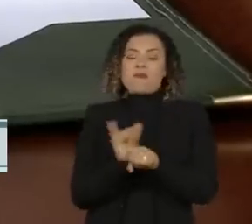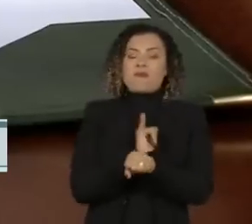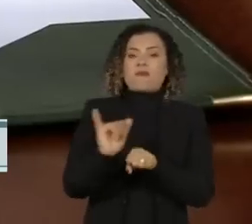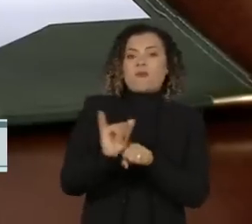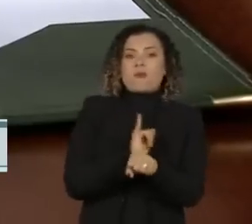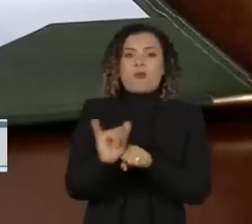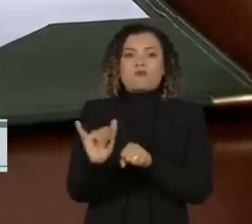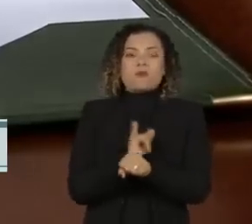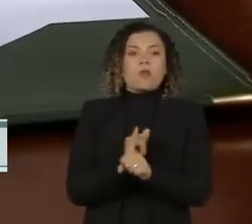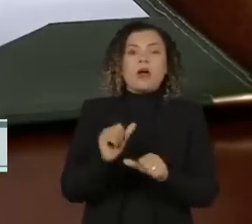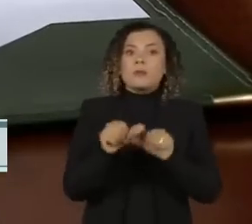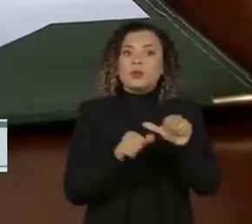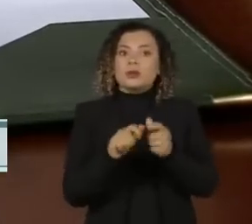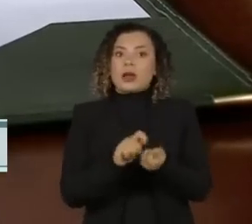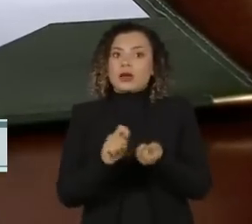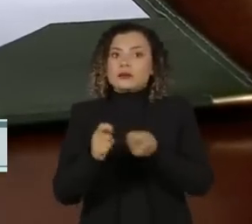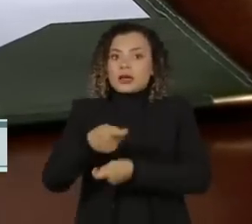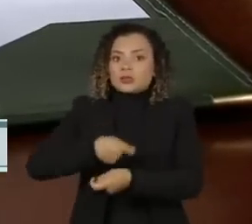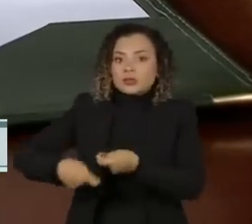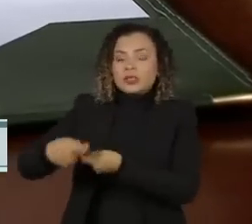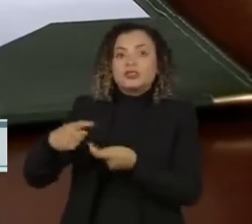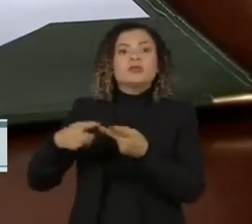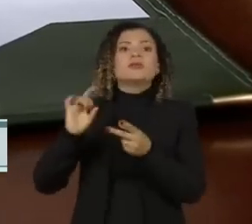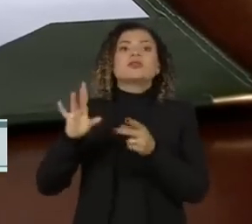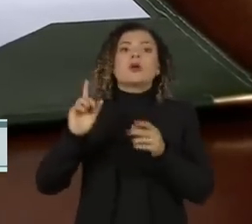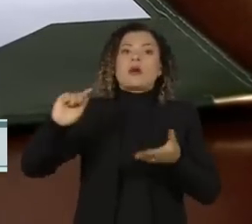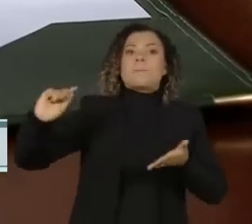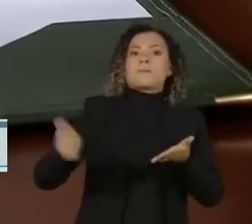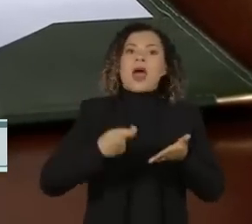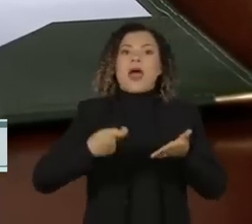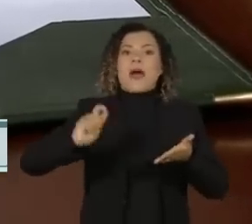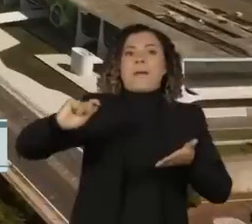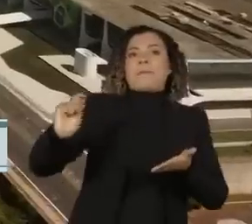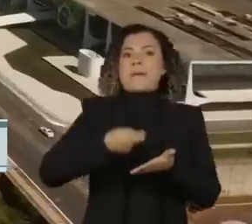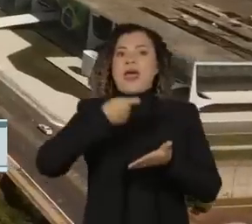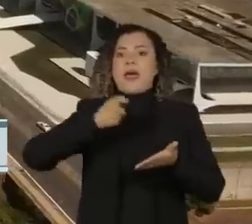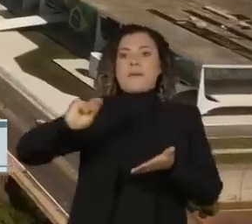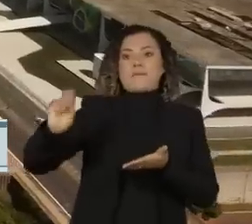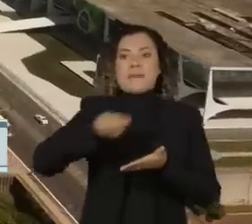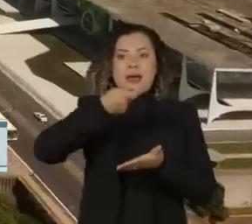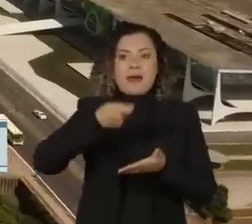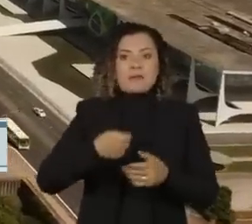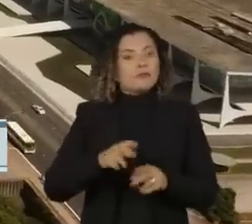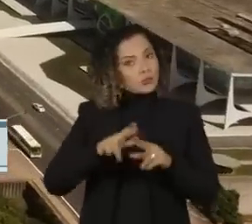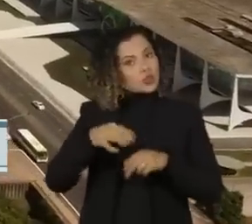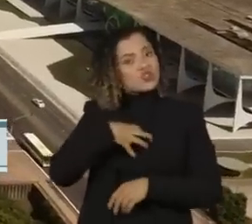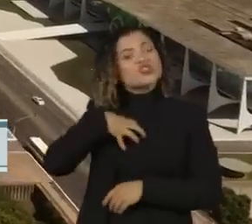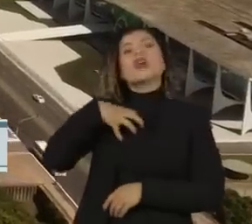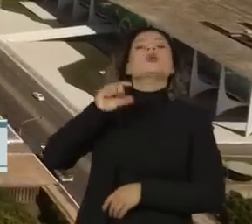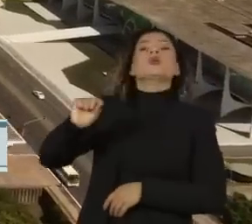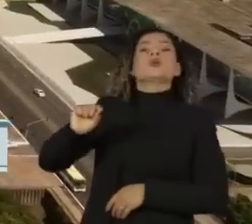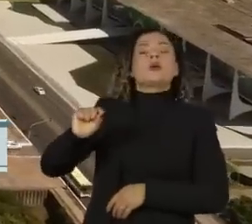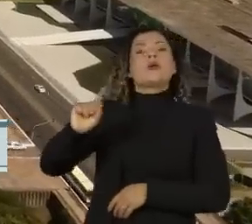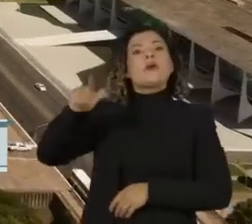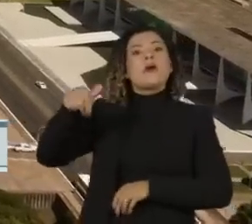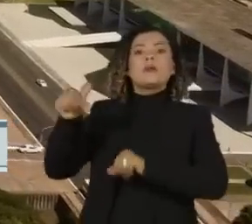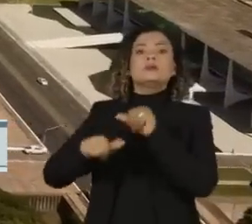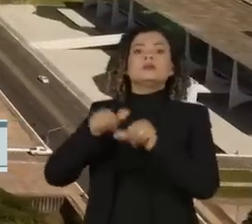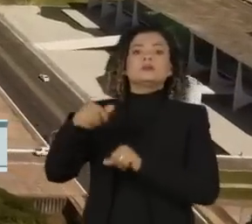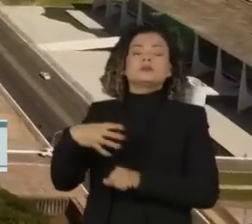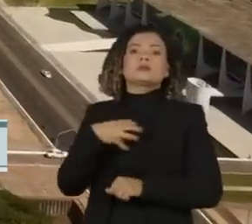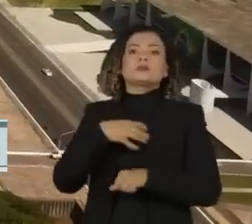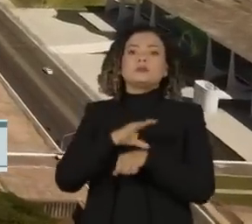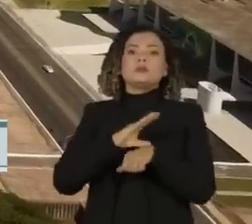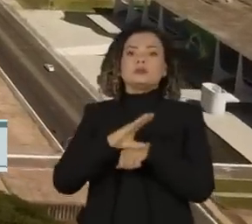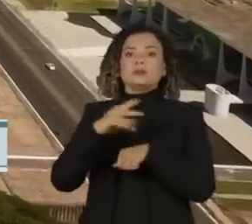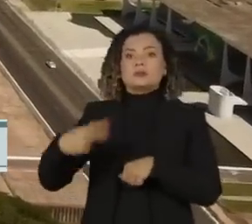mudanças administrativas usando apenas a caneta presidencial o método consiste em subverter a ordem